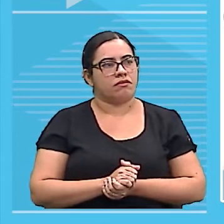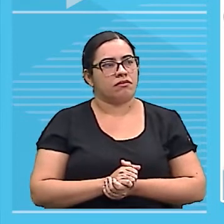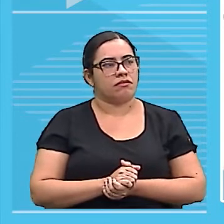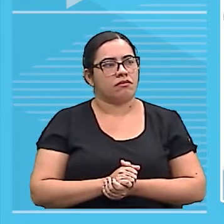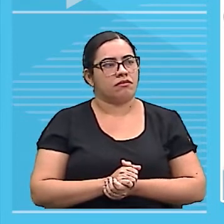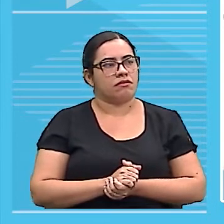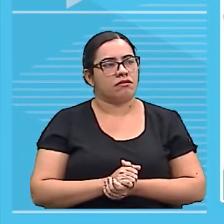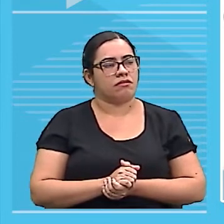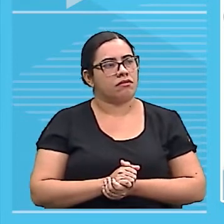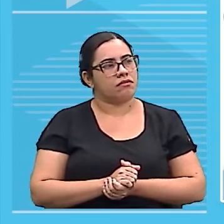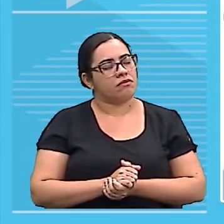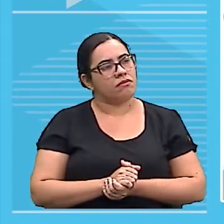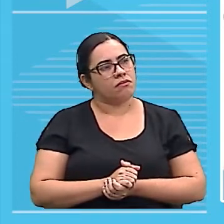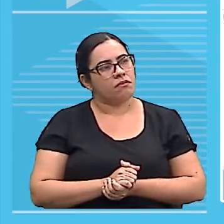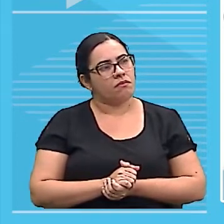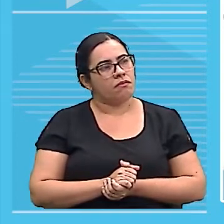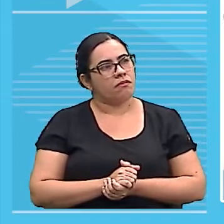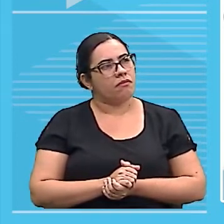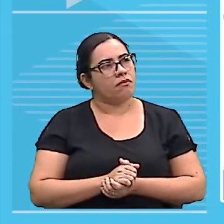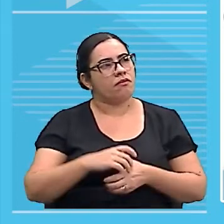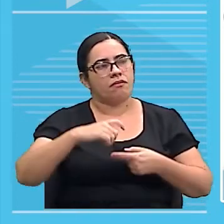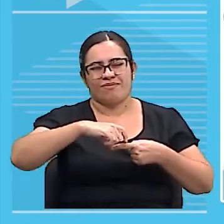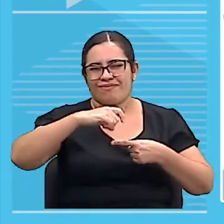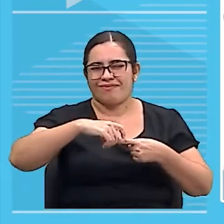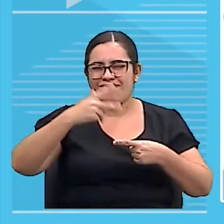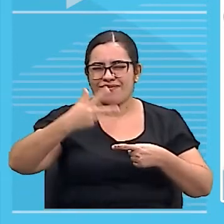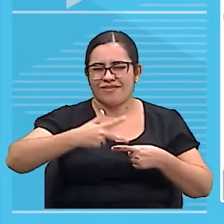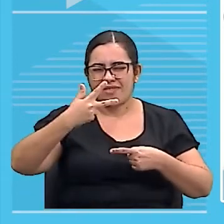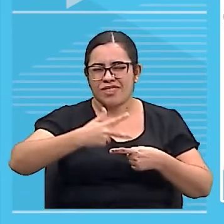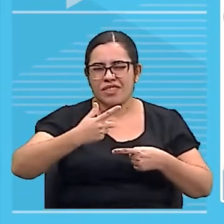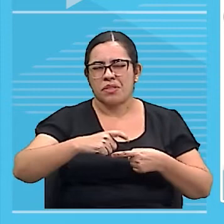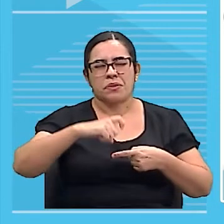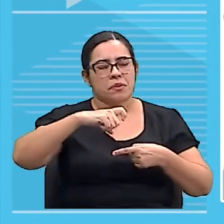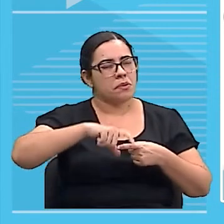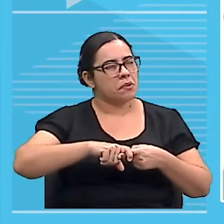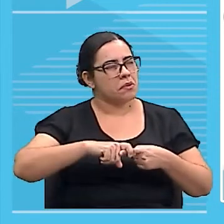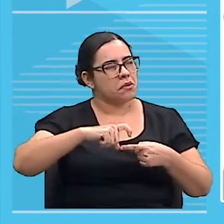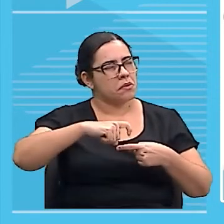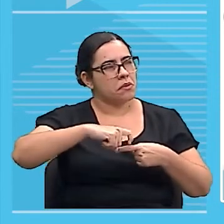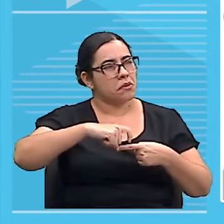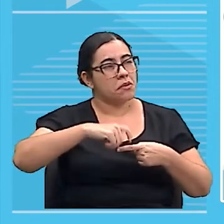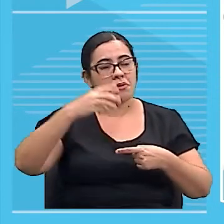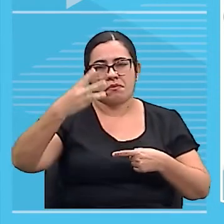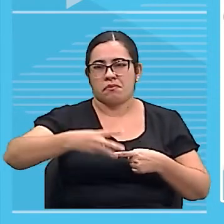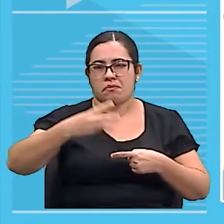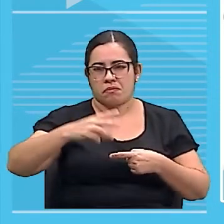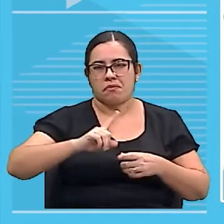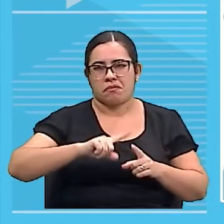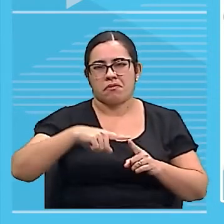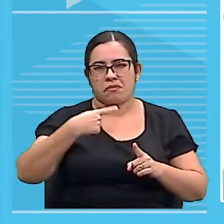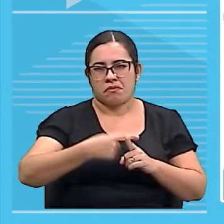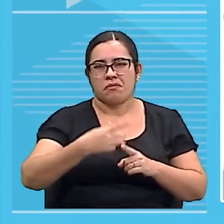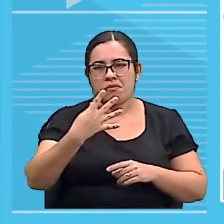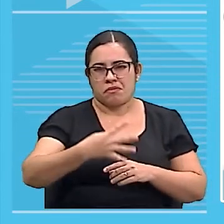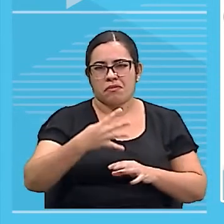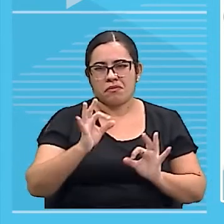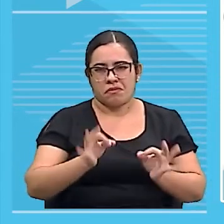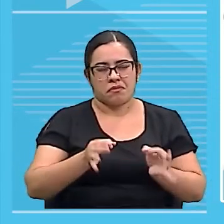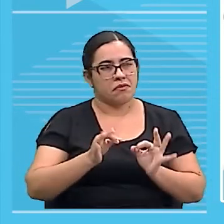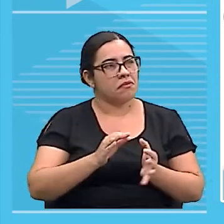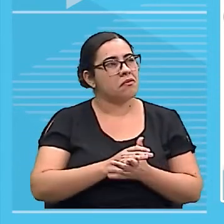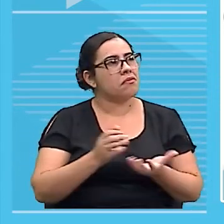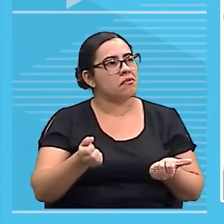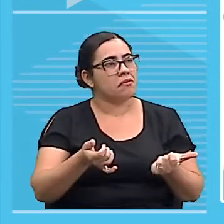oito já resistência do segundo e mais quatro que a resistência do terceiro bom